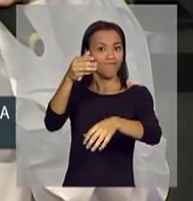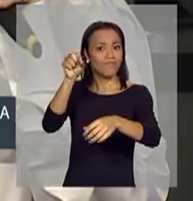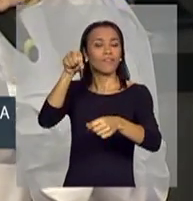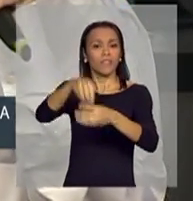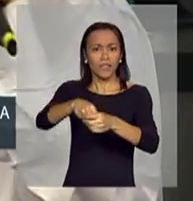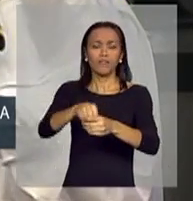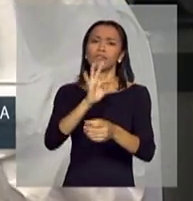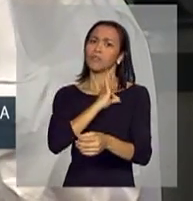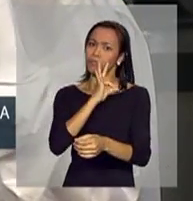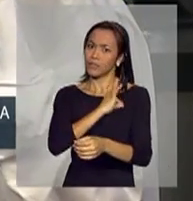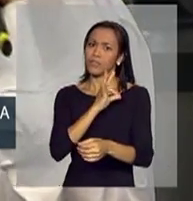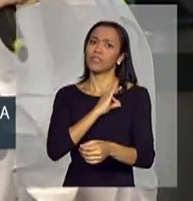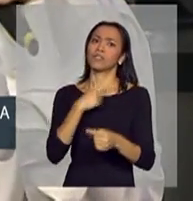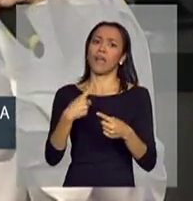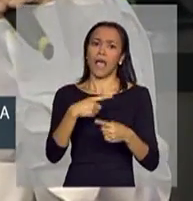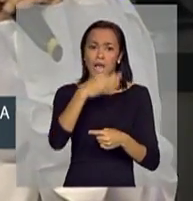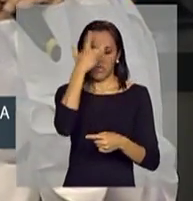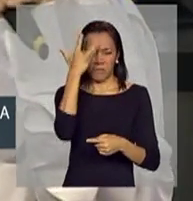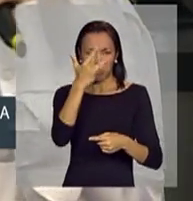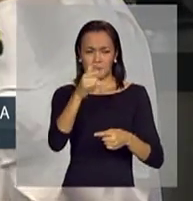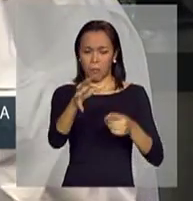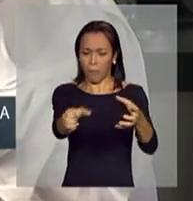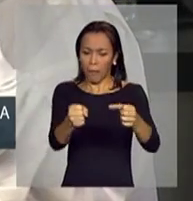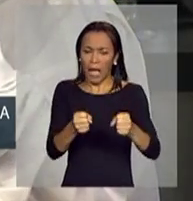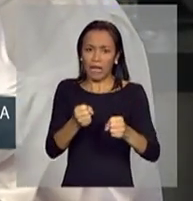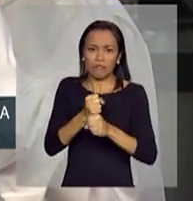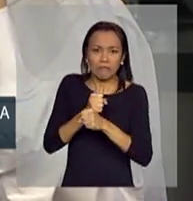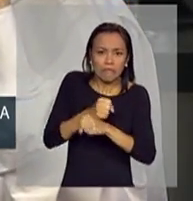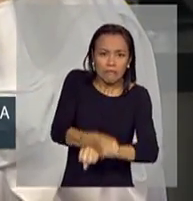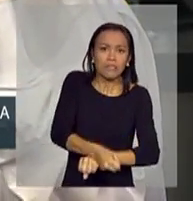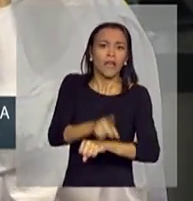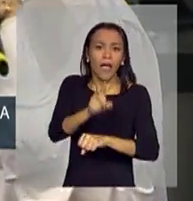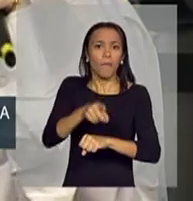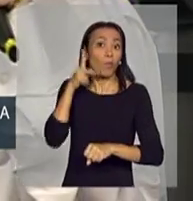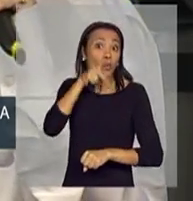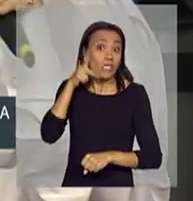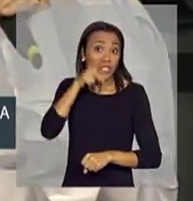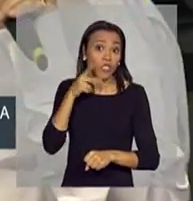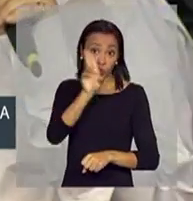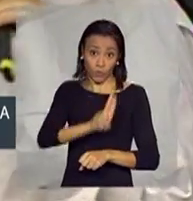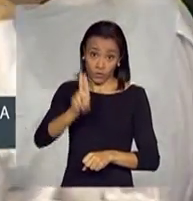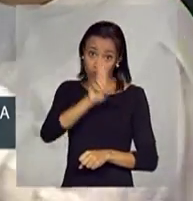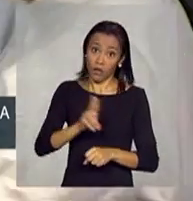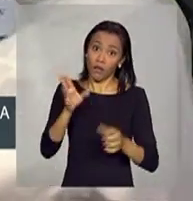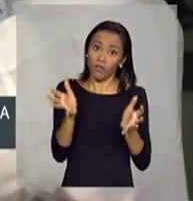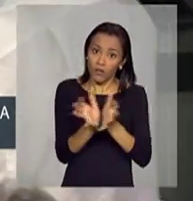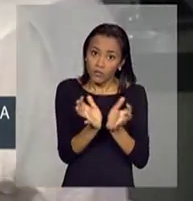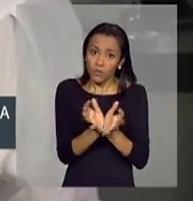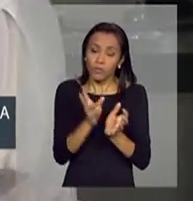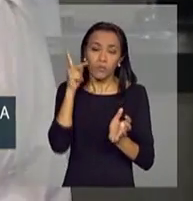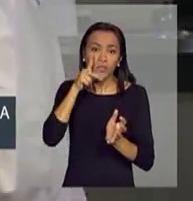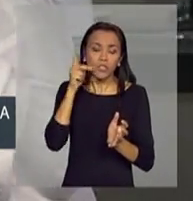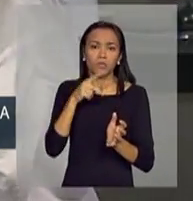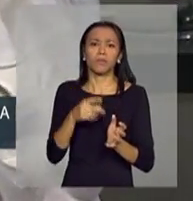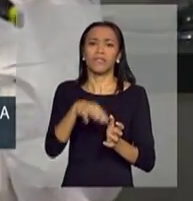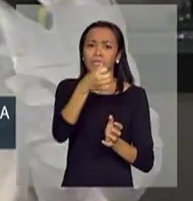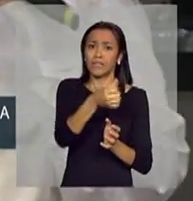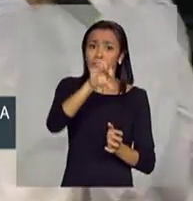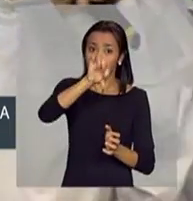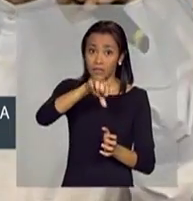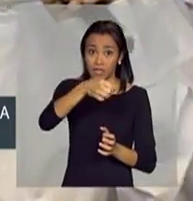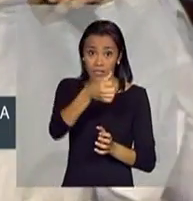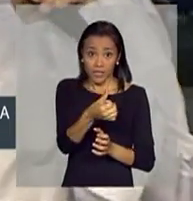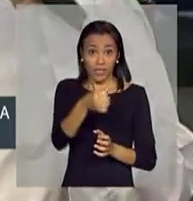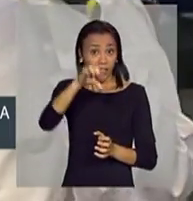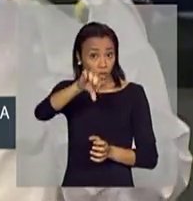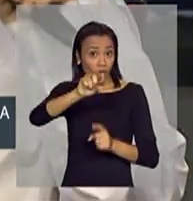camadas populares, é introduzida como prática de tortura política. Em 1964, em 1969, o rapaz tem que